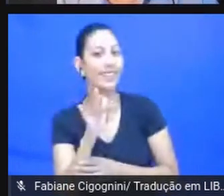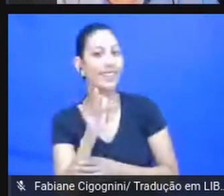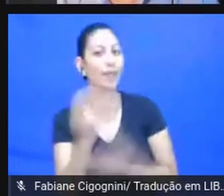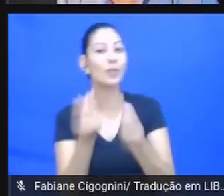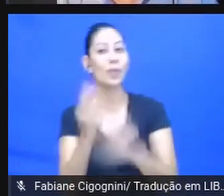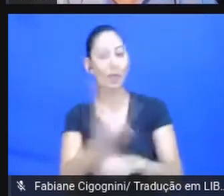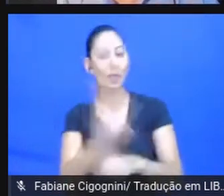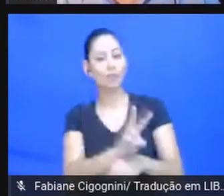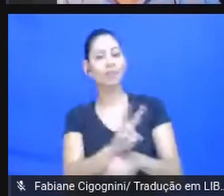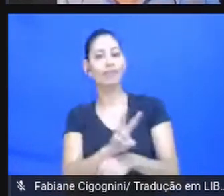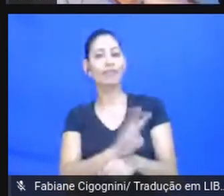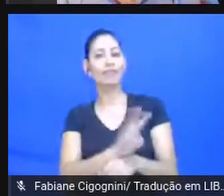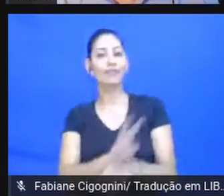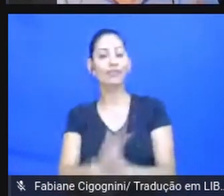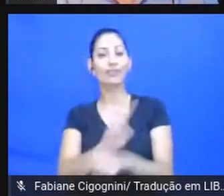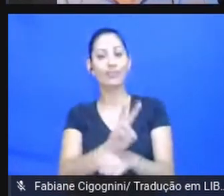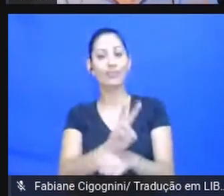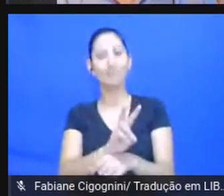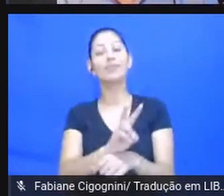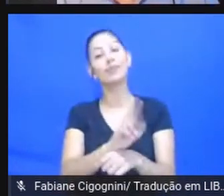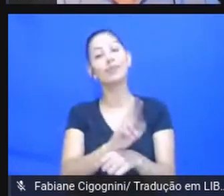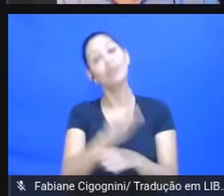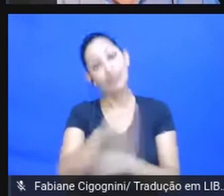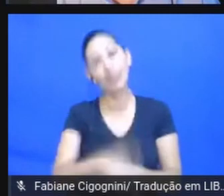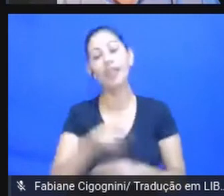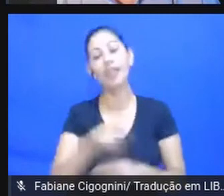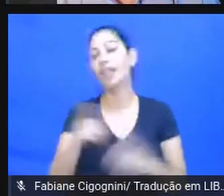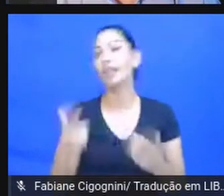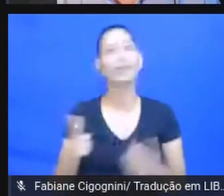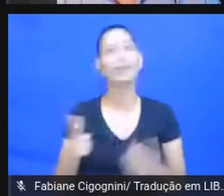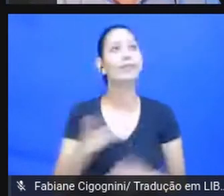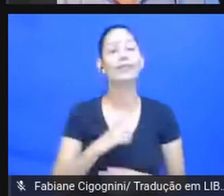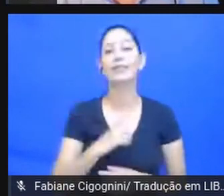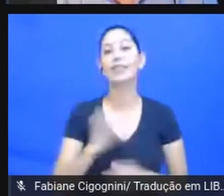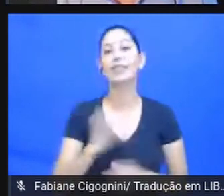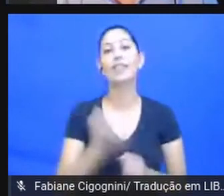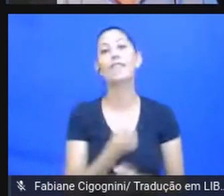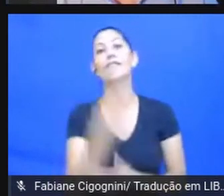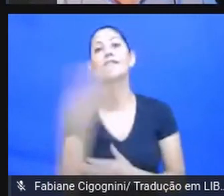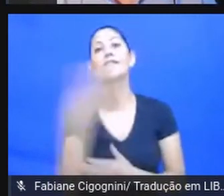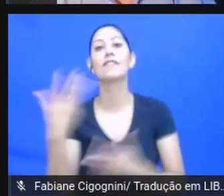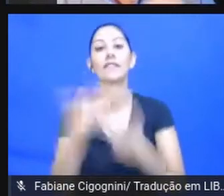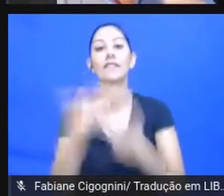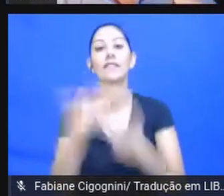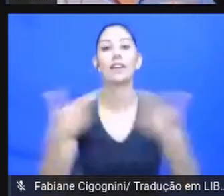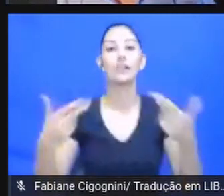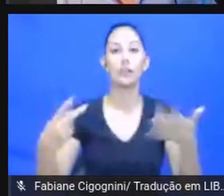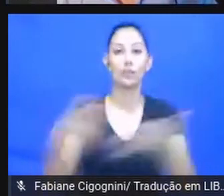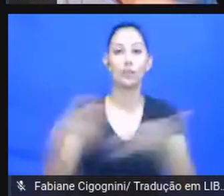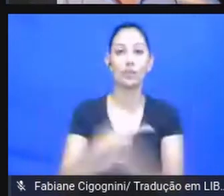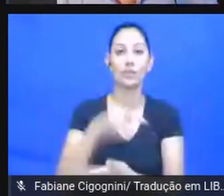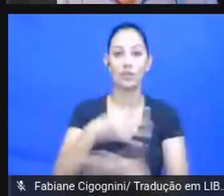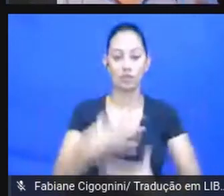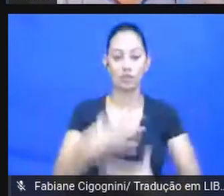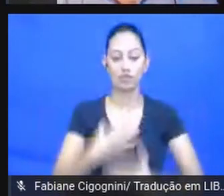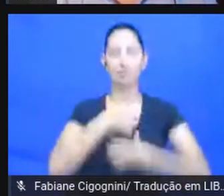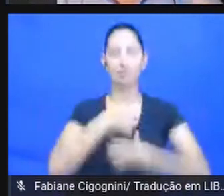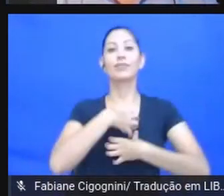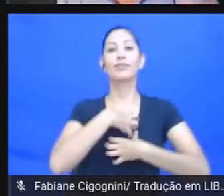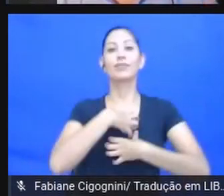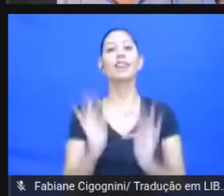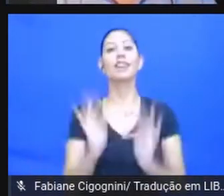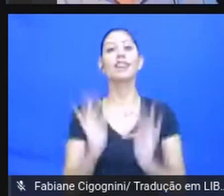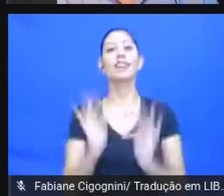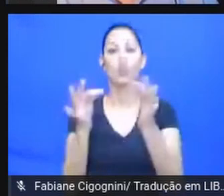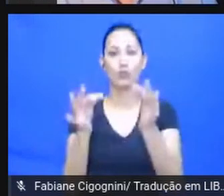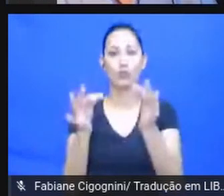você precisa. Então, há um impacto grande da tecnologia nesse